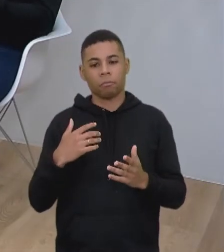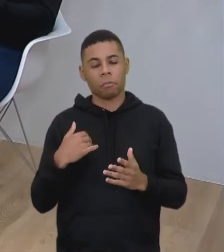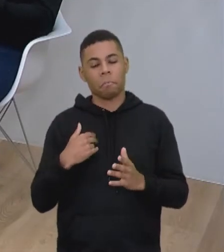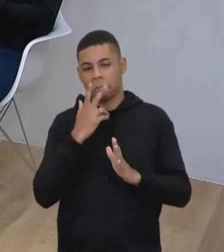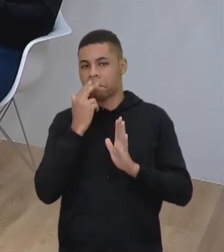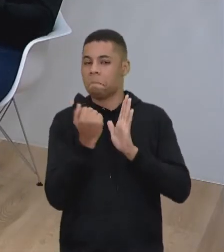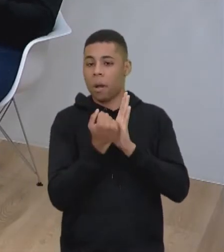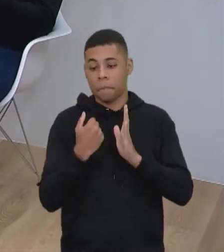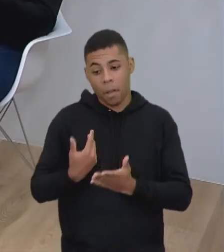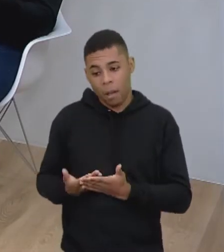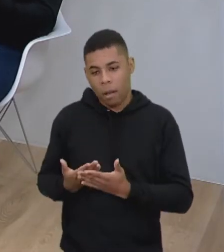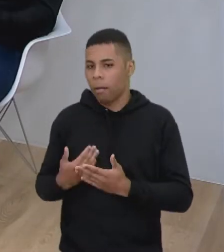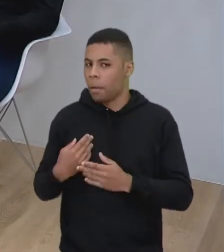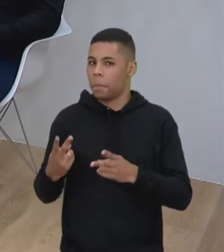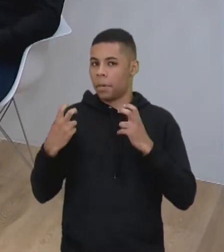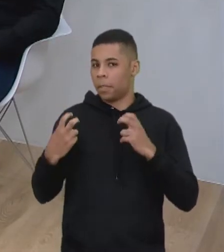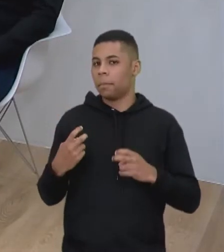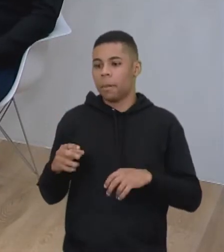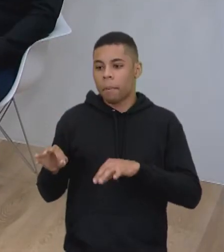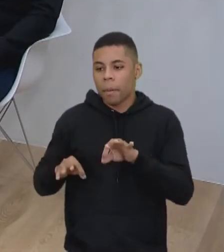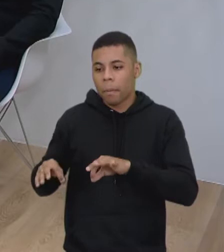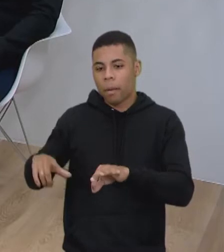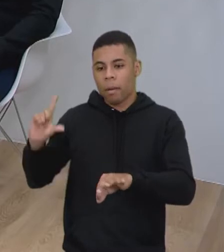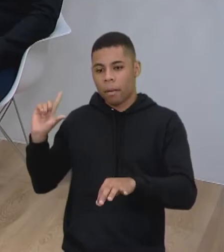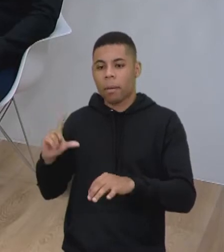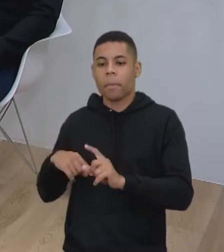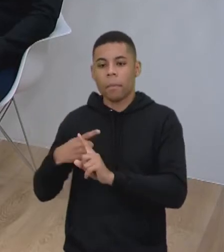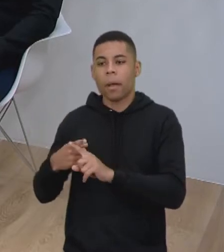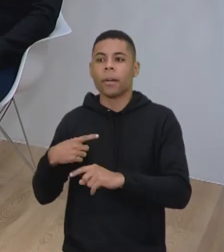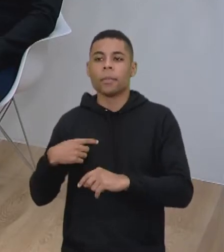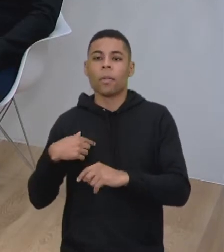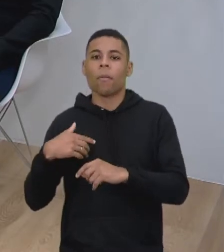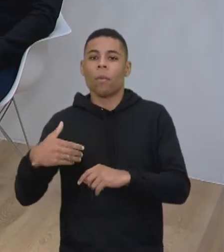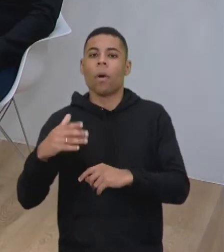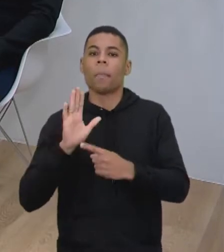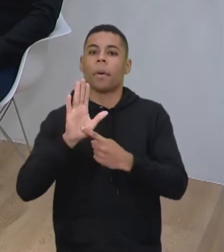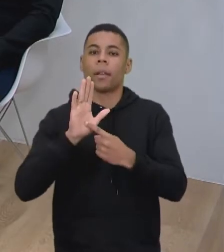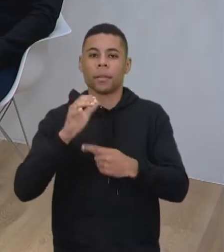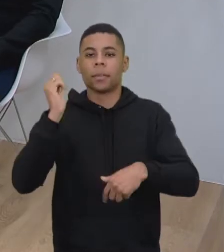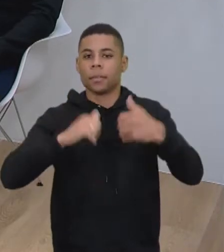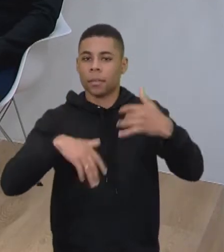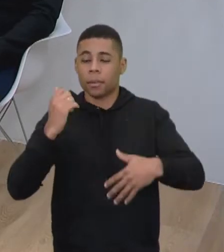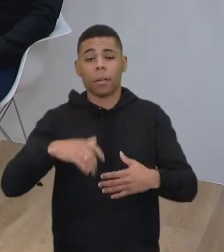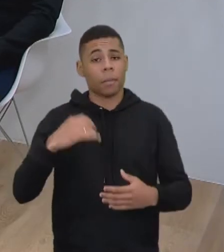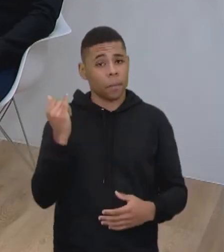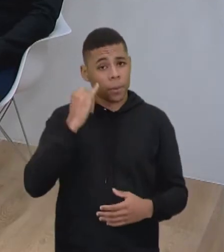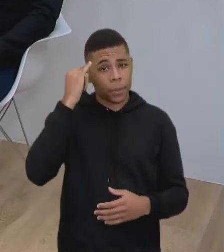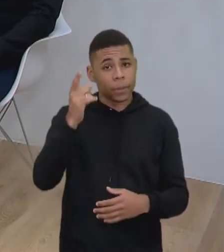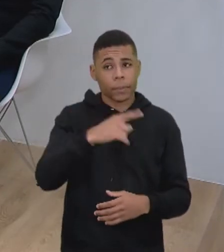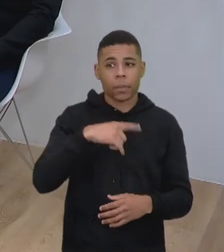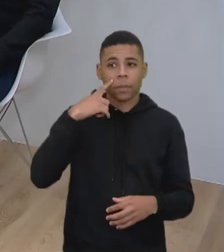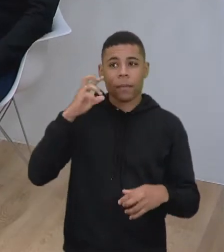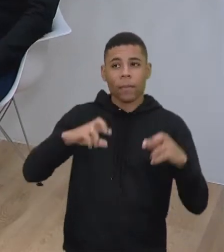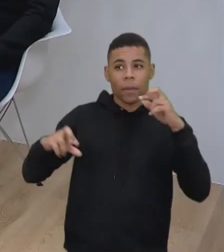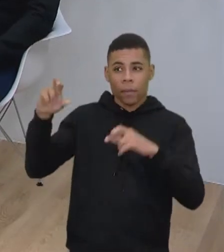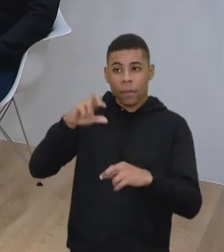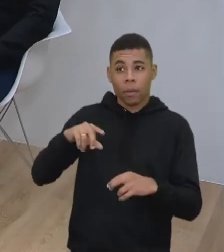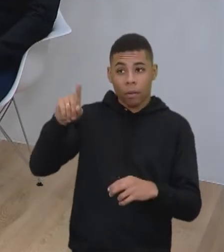tenho percebido muito isso, né? Na preparação, na hora de apresentar, como é importante verificar